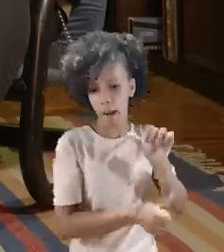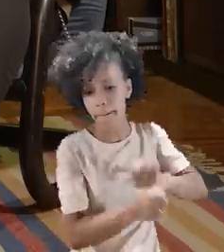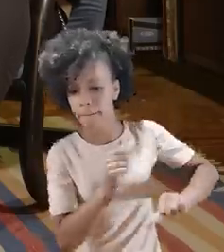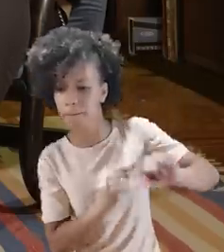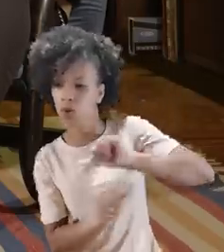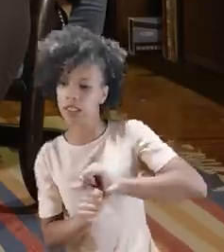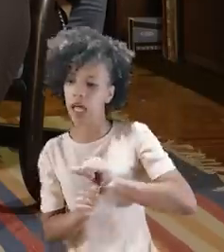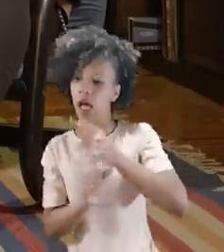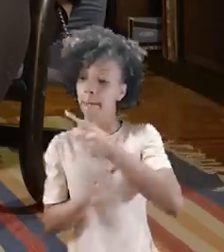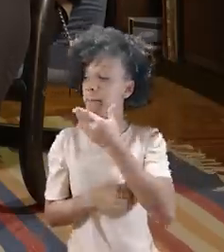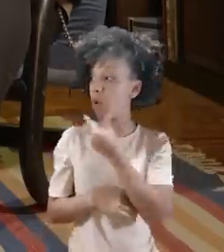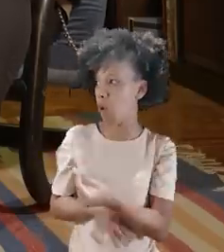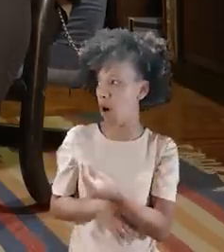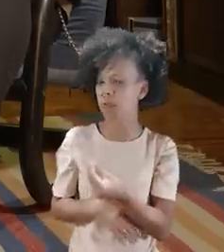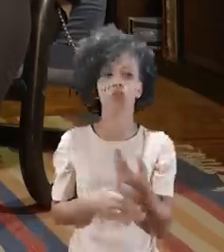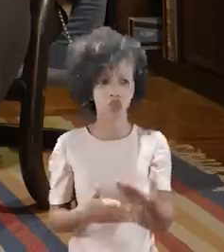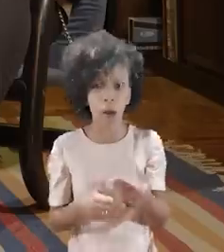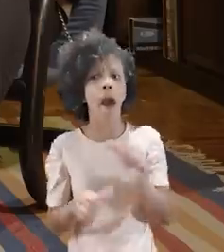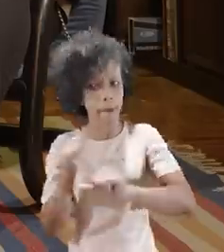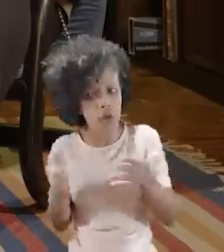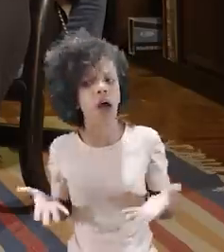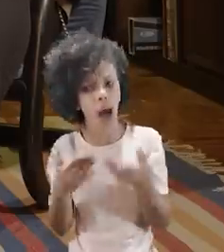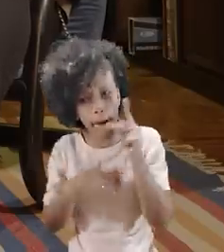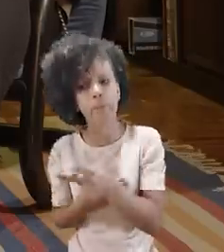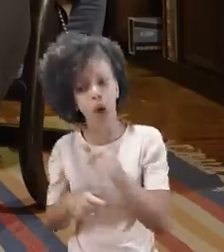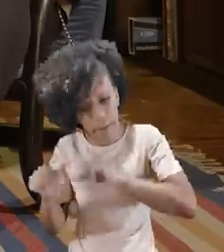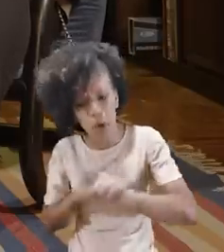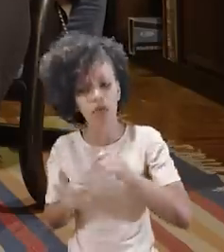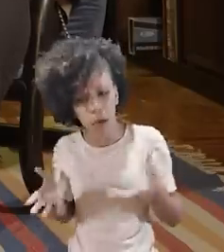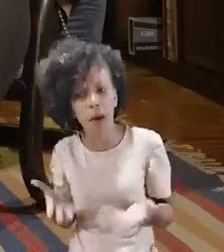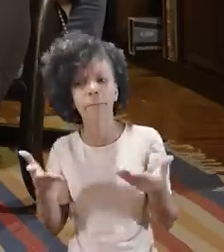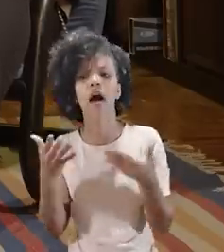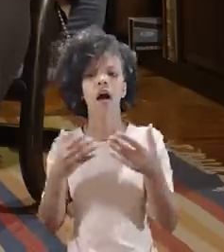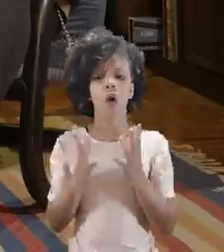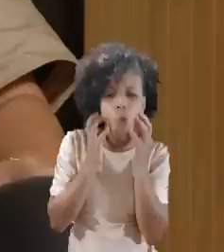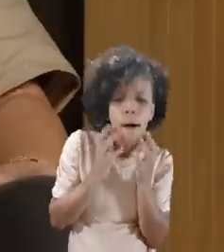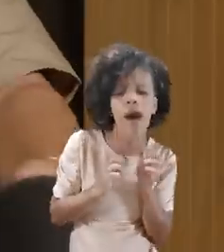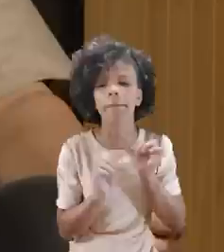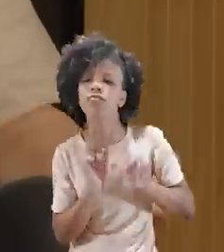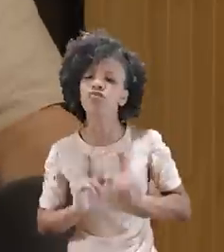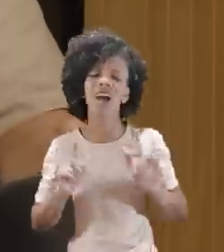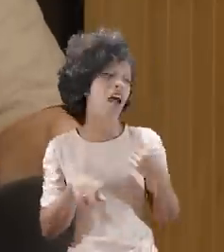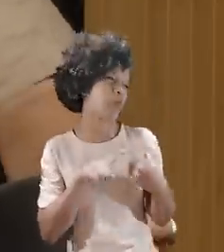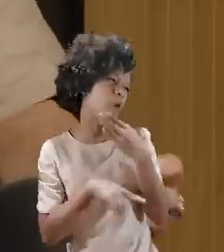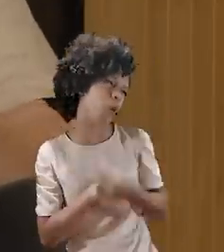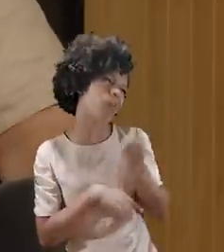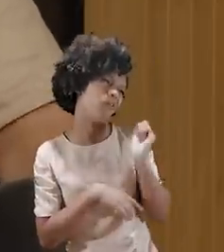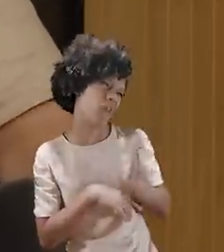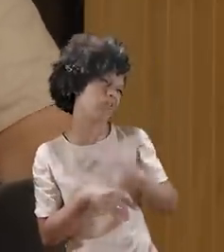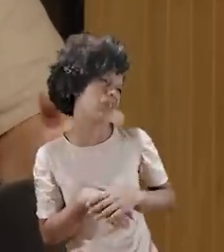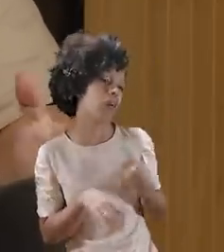trazer para o homem o tipo velho dá para dá para mudar muda essa parada faz uma barba diferente corta Carol é